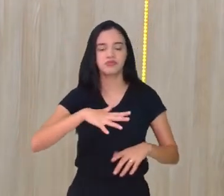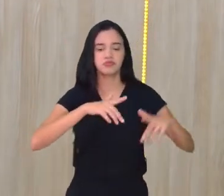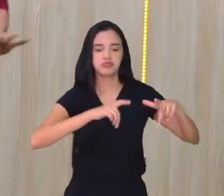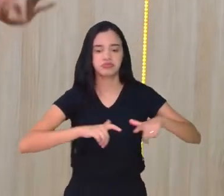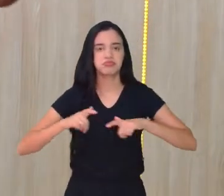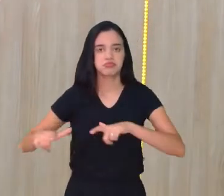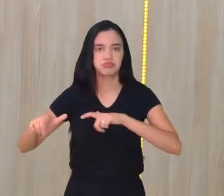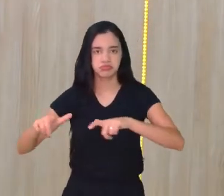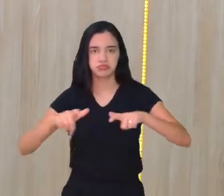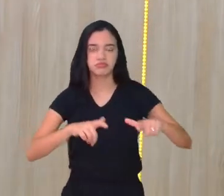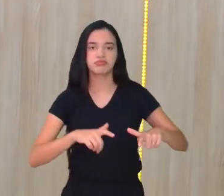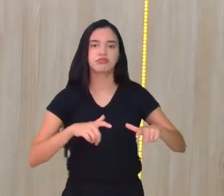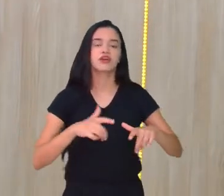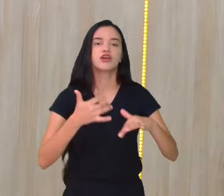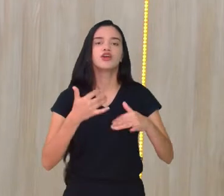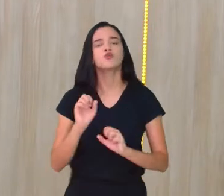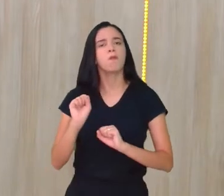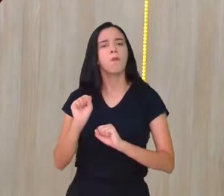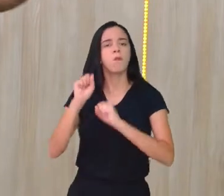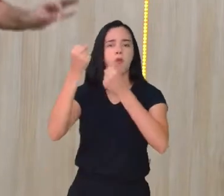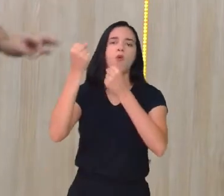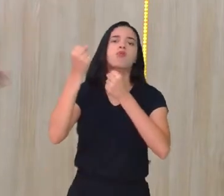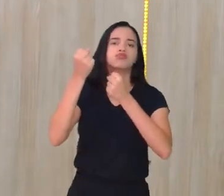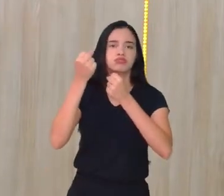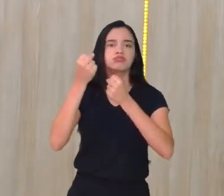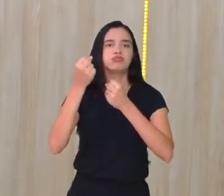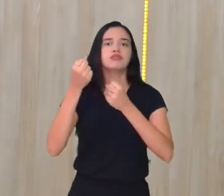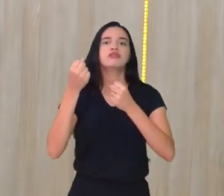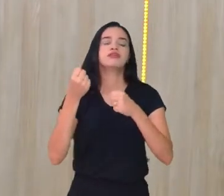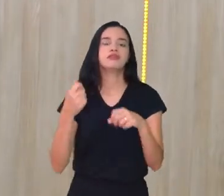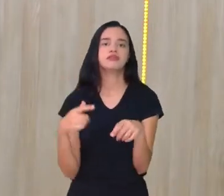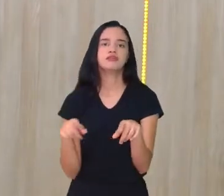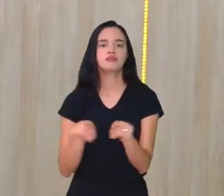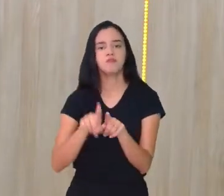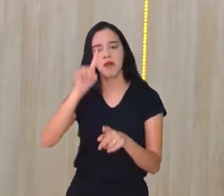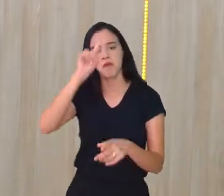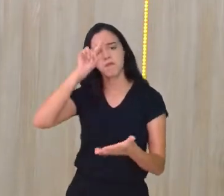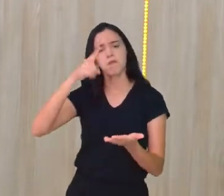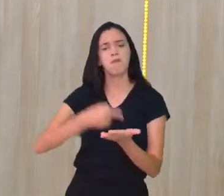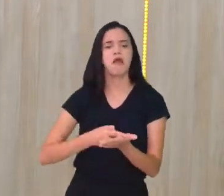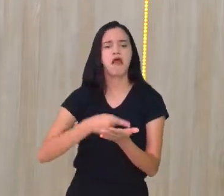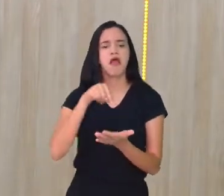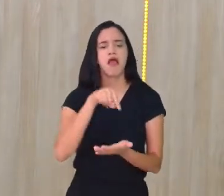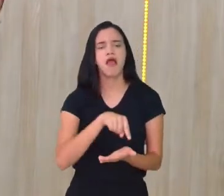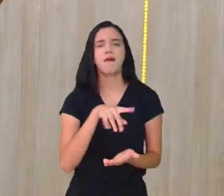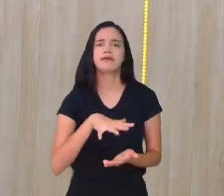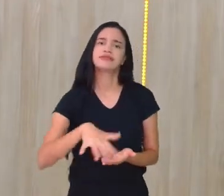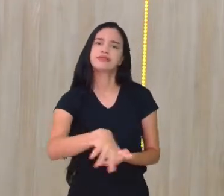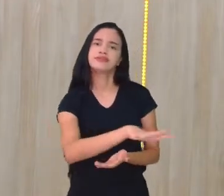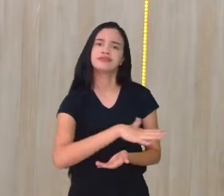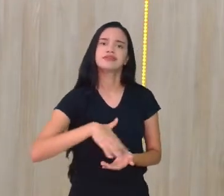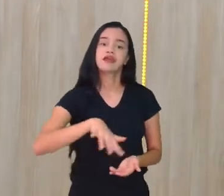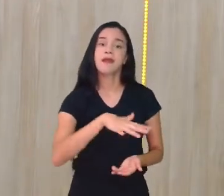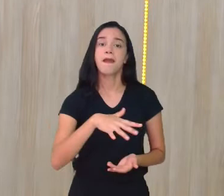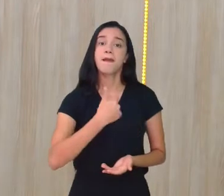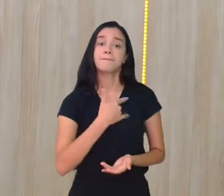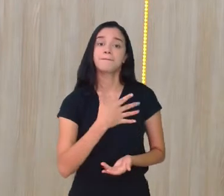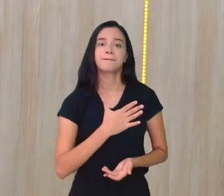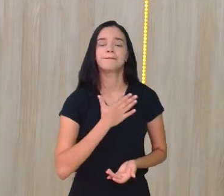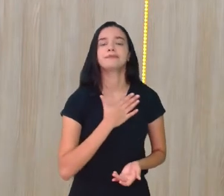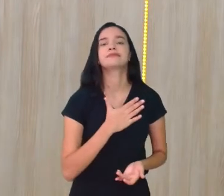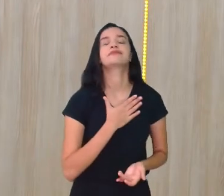demarcado pela questão de poder, posse, essa terra aqui vai me